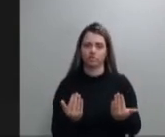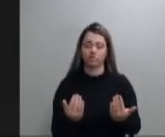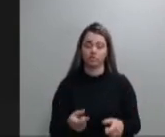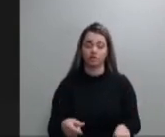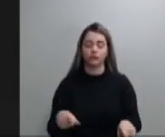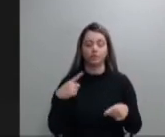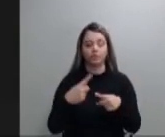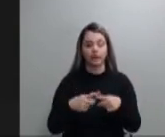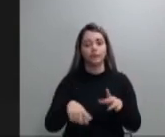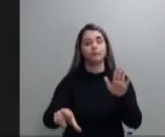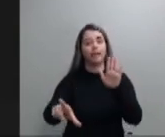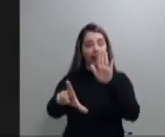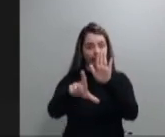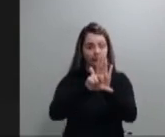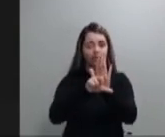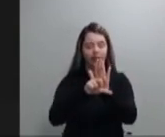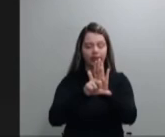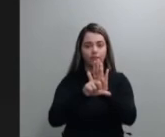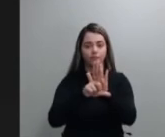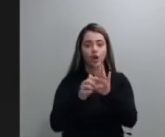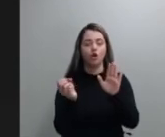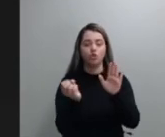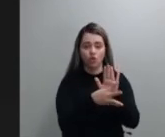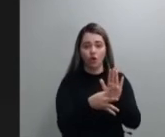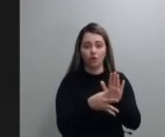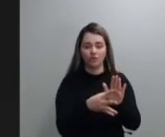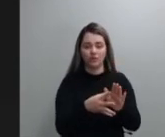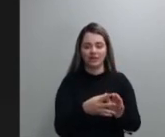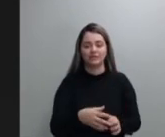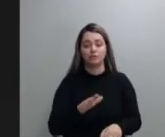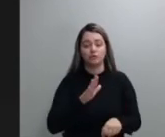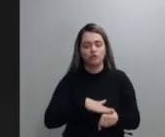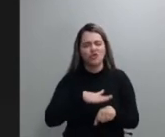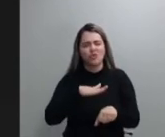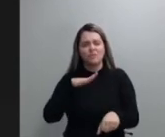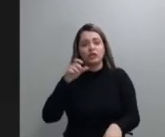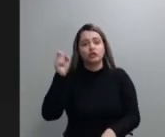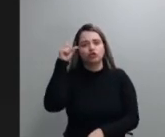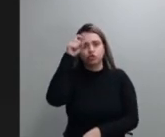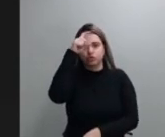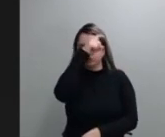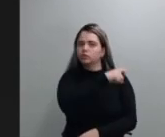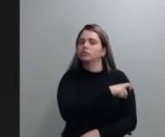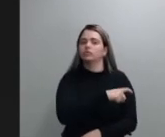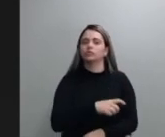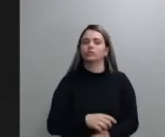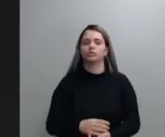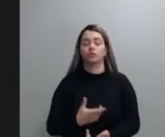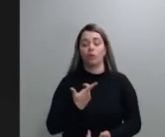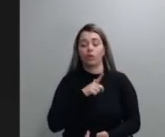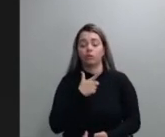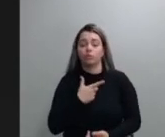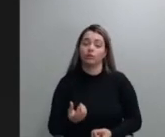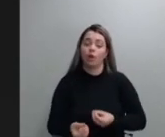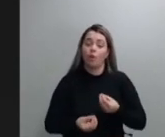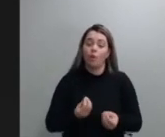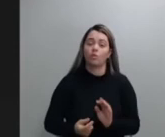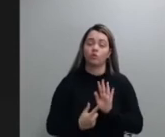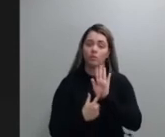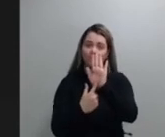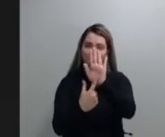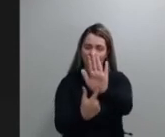ponto a lei atual é mais rigorosa ou seja ela não prevê mais a possibilidade daquela apresentação do ato de